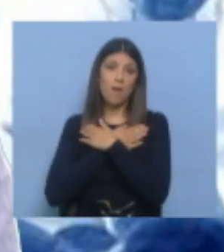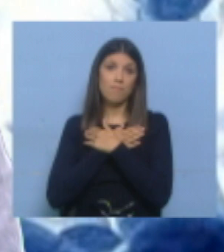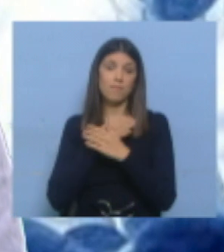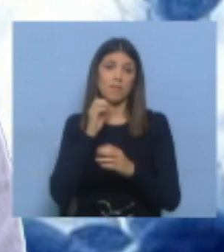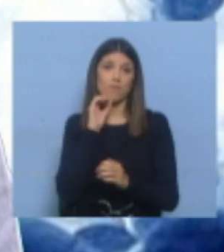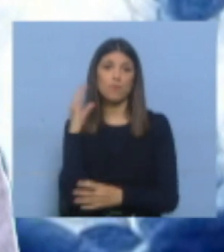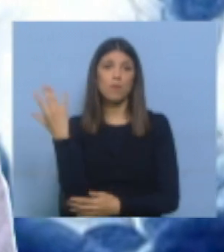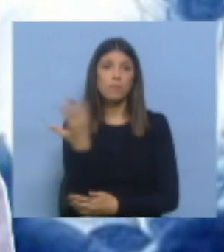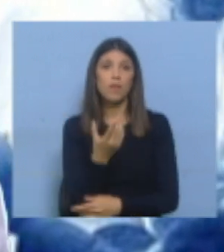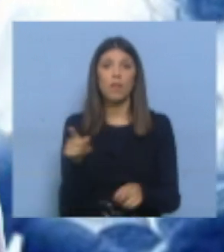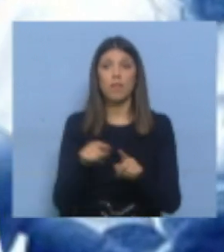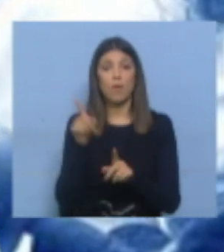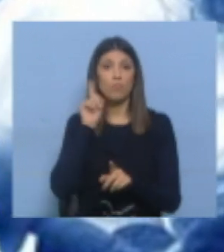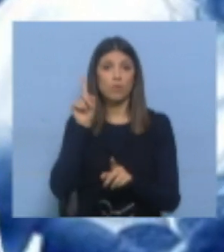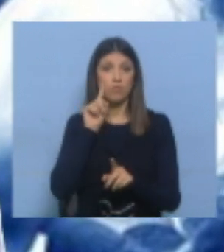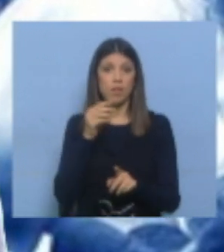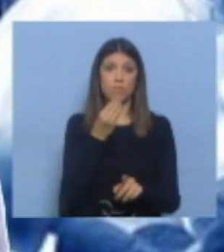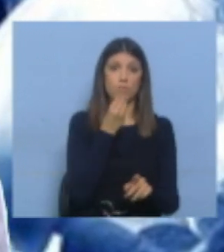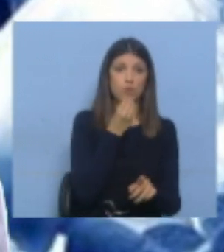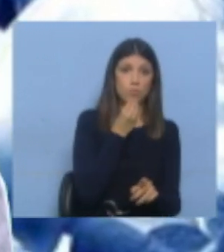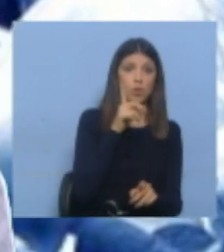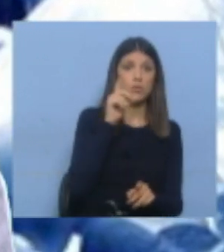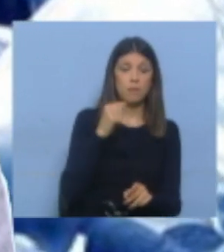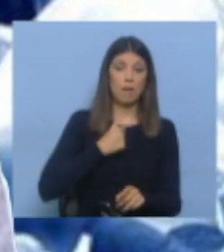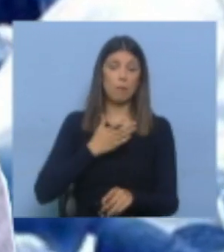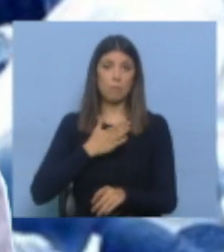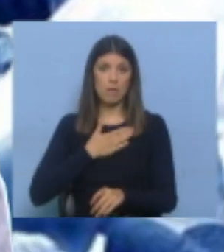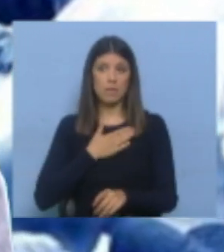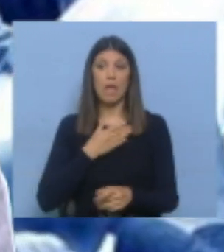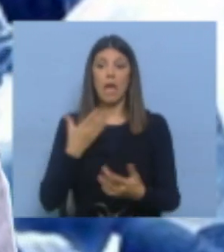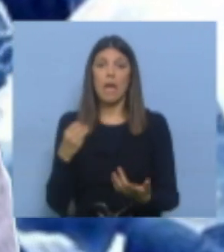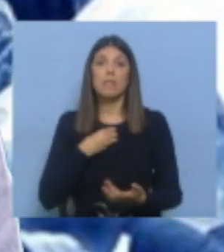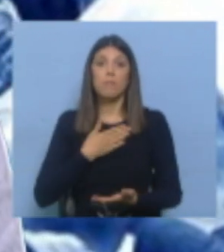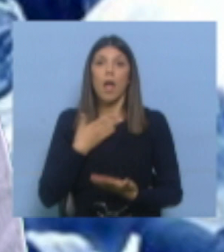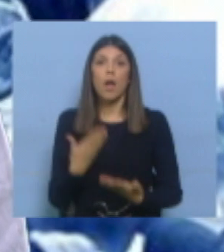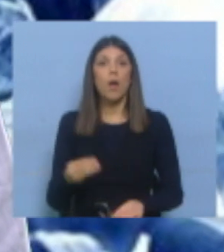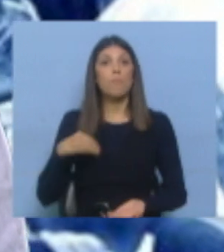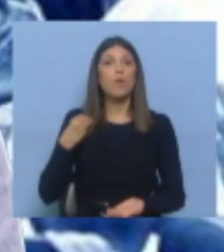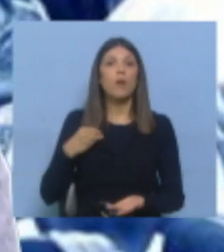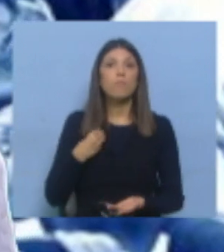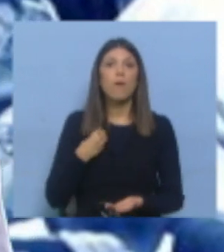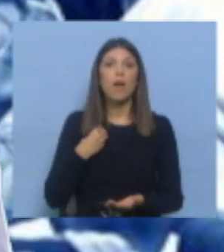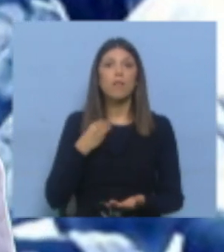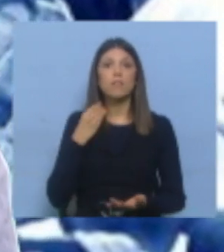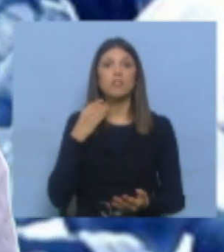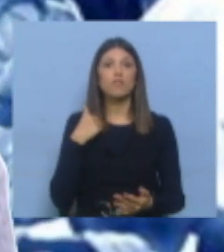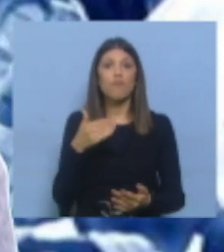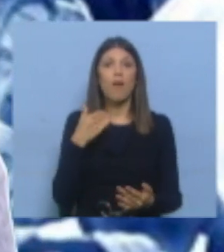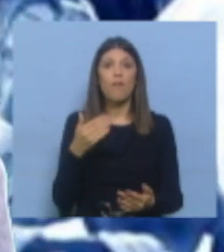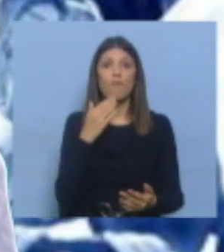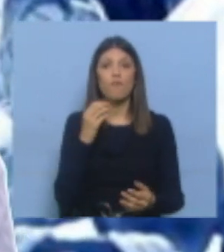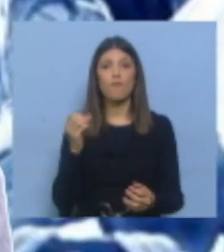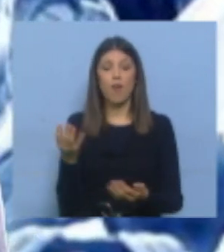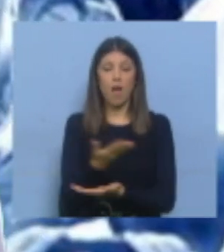consumidores. Portanto, as empresas estão atentas e estão preocupadas em fazer negócios que sejam sustentáveis, que sejam